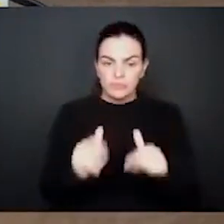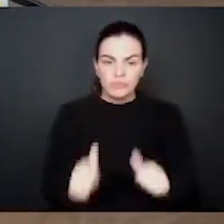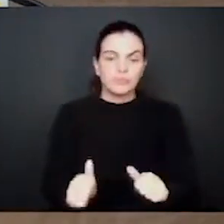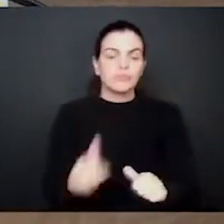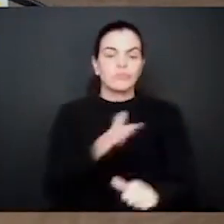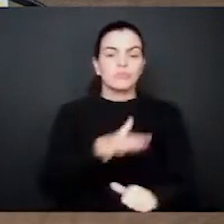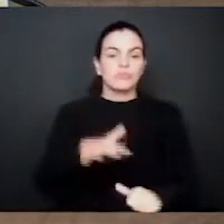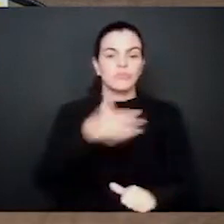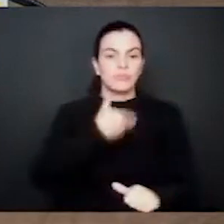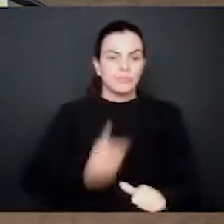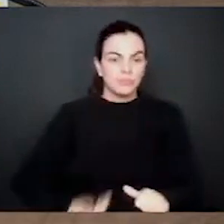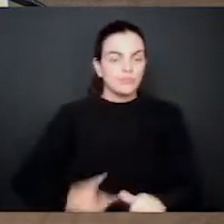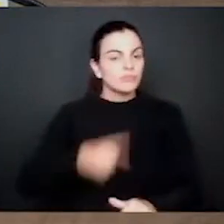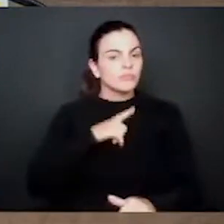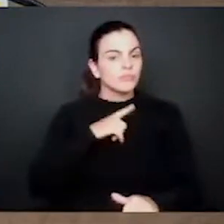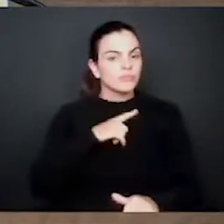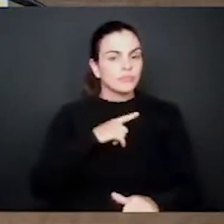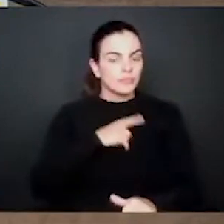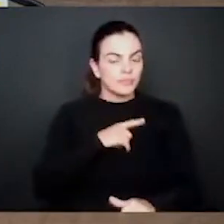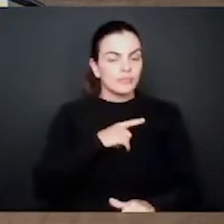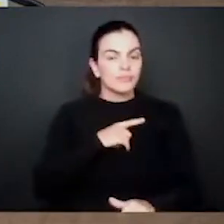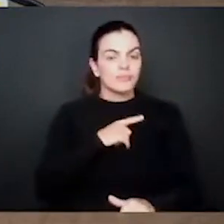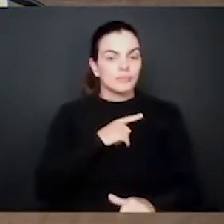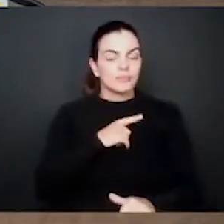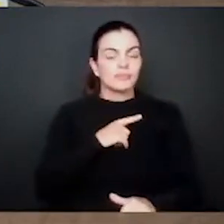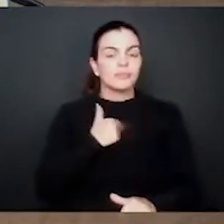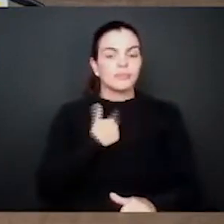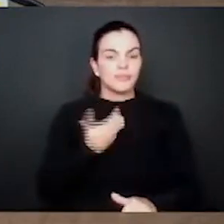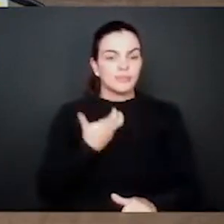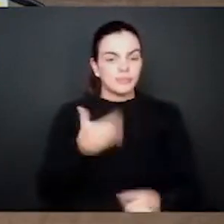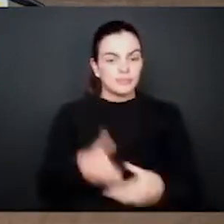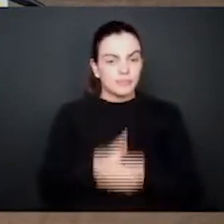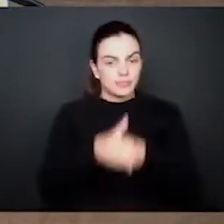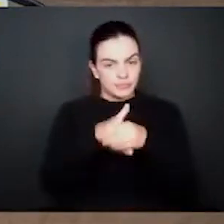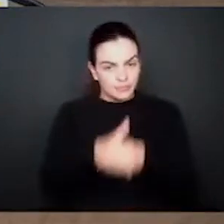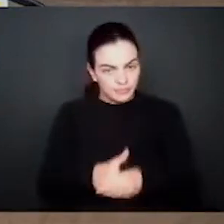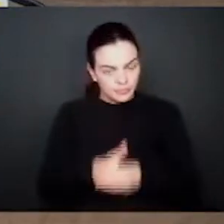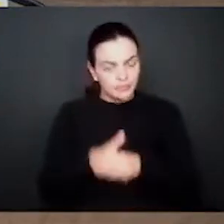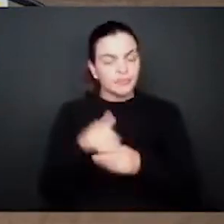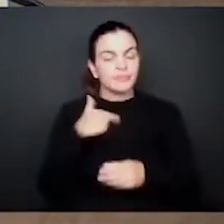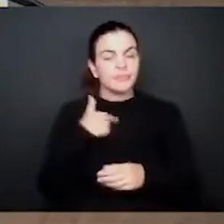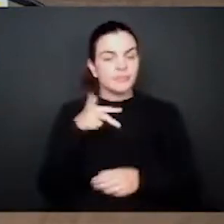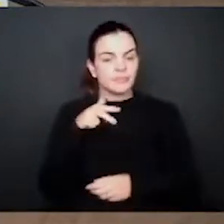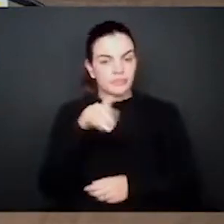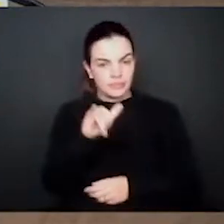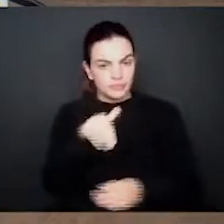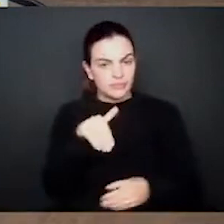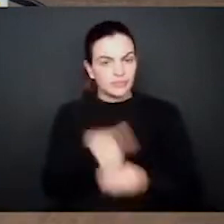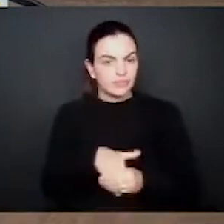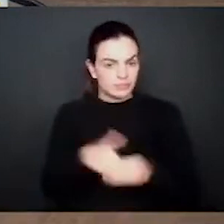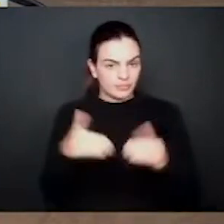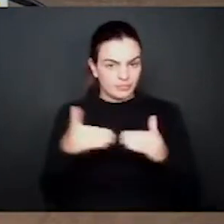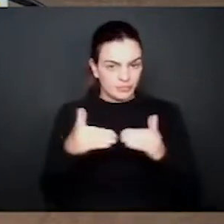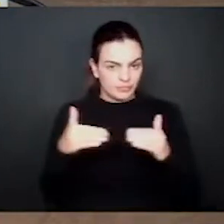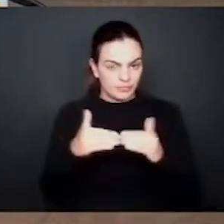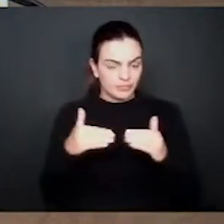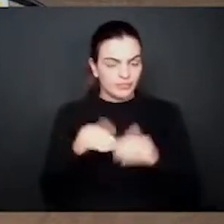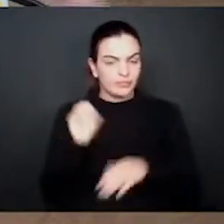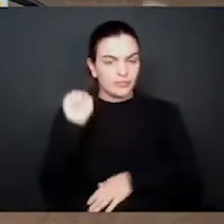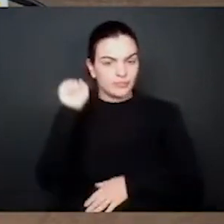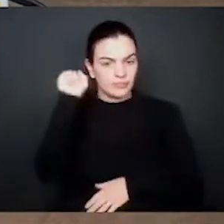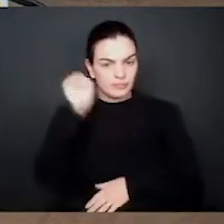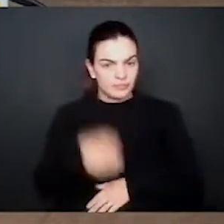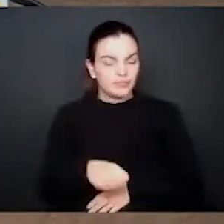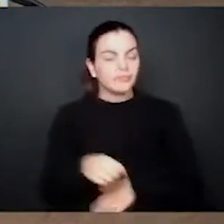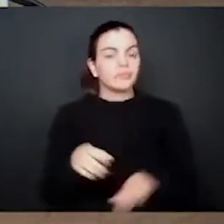o meu cumprimento, terá o voto positivo, meu voto favorável. Parabenizo a